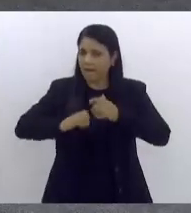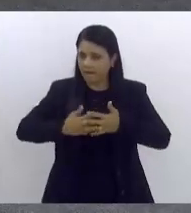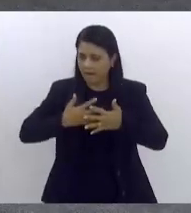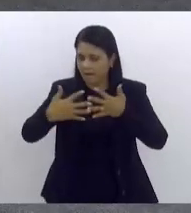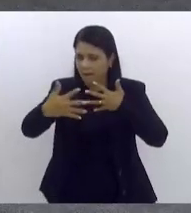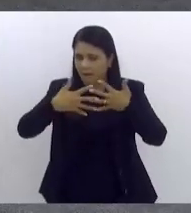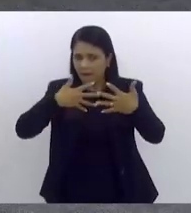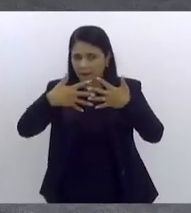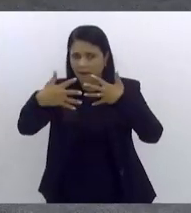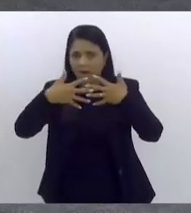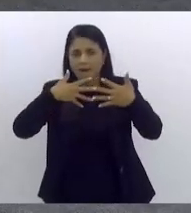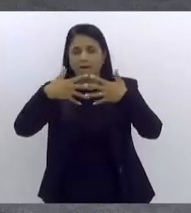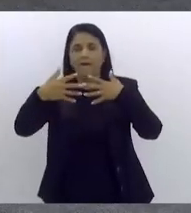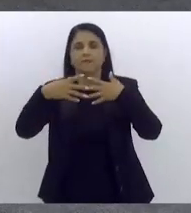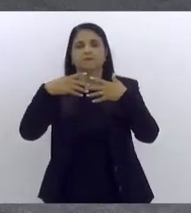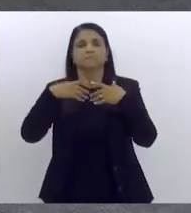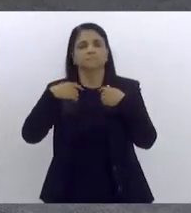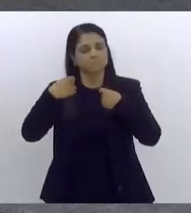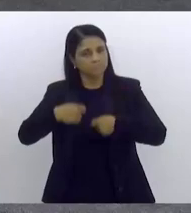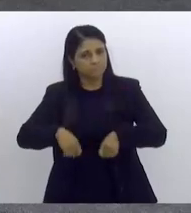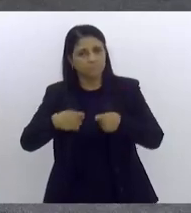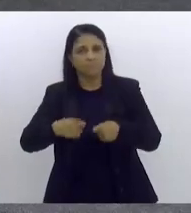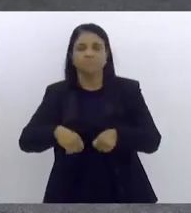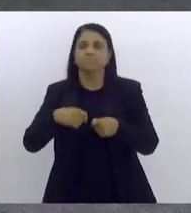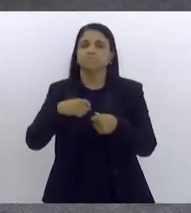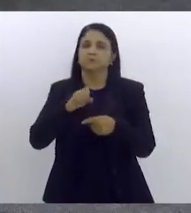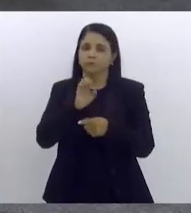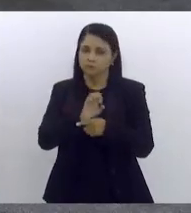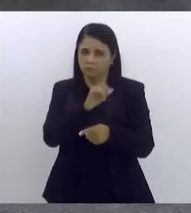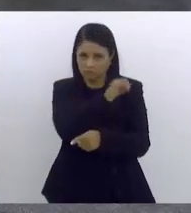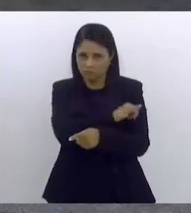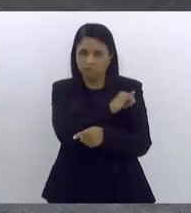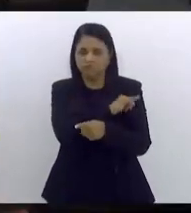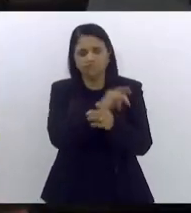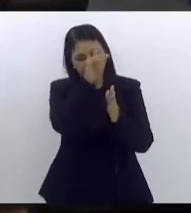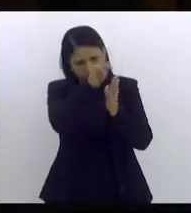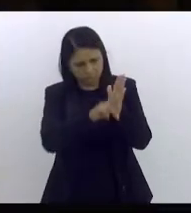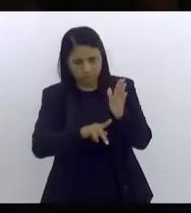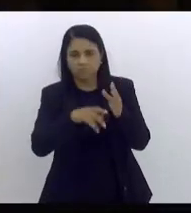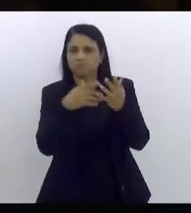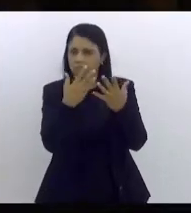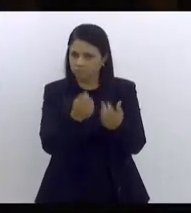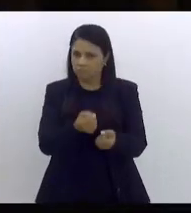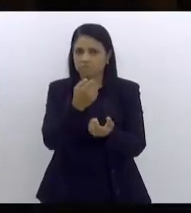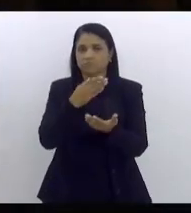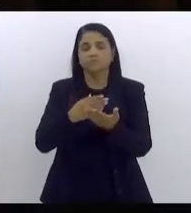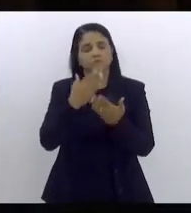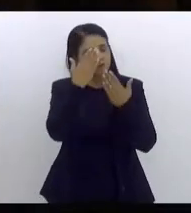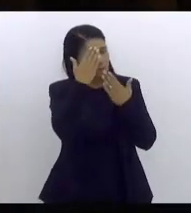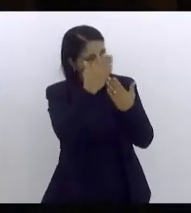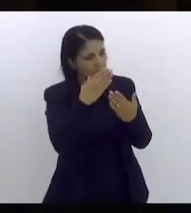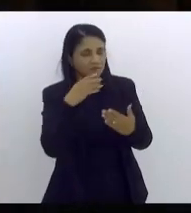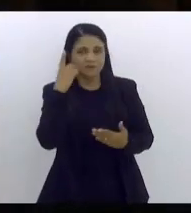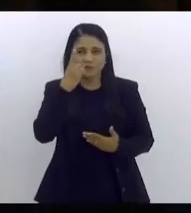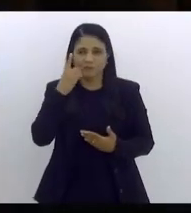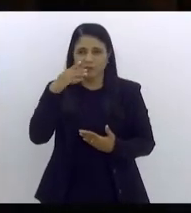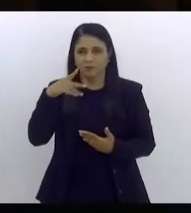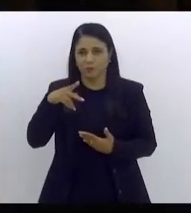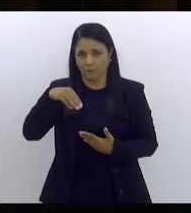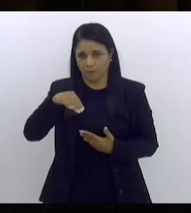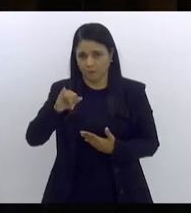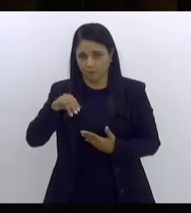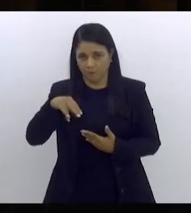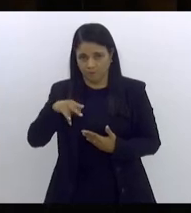muito precisa no Estado, portanto, meritório o vosso projeto. Muito obrigada, deputado Carlos Mink. Deputado Átila Nunes